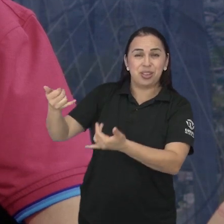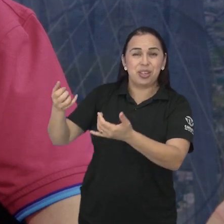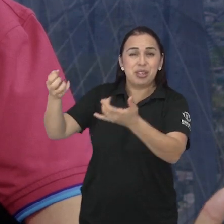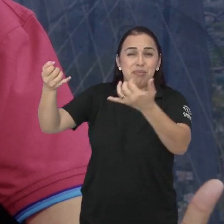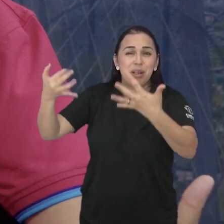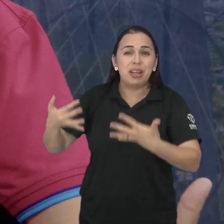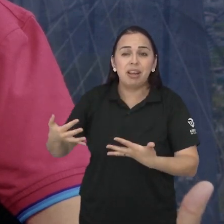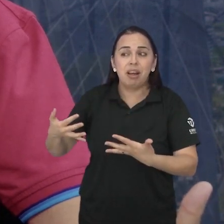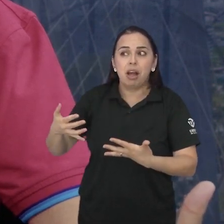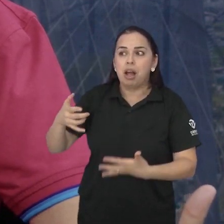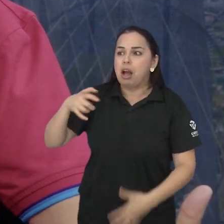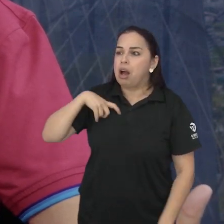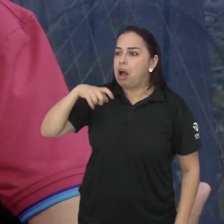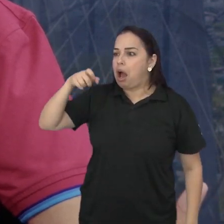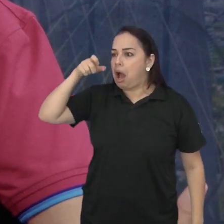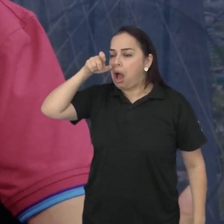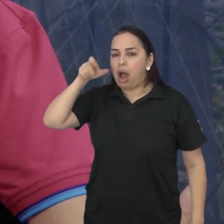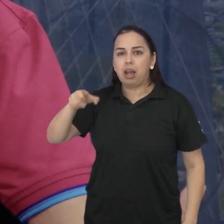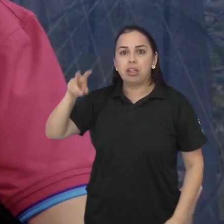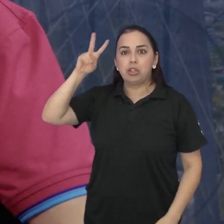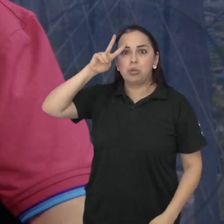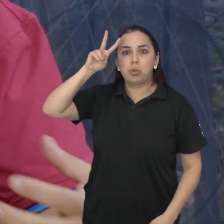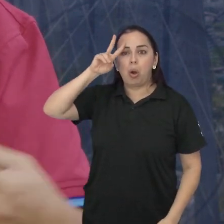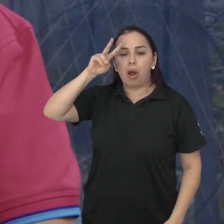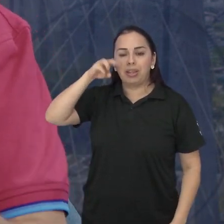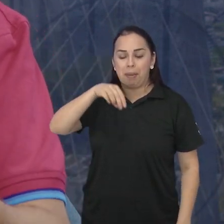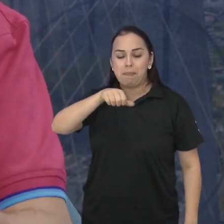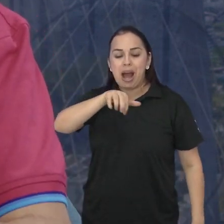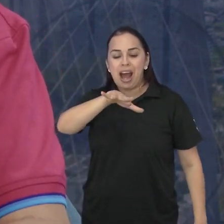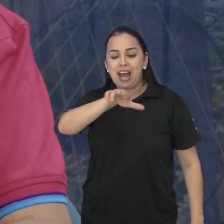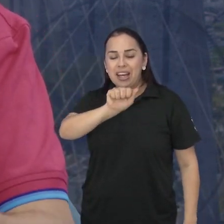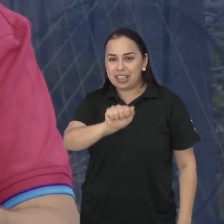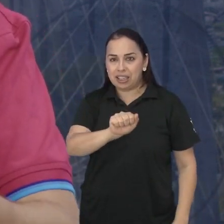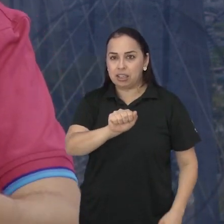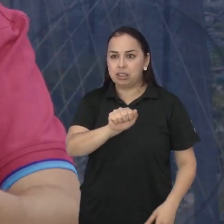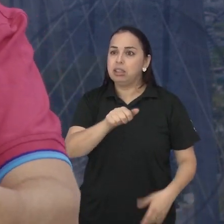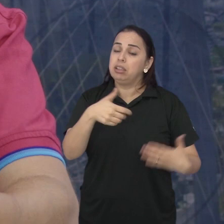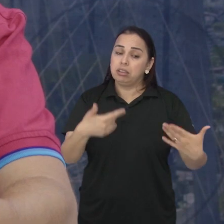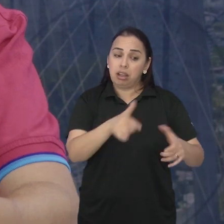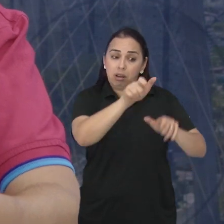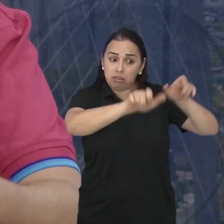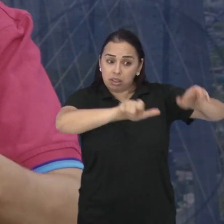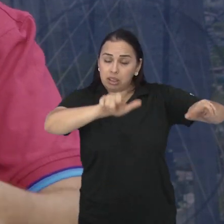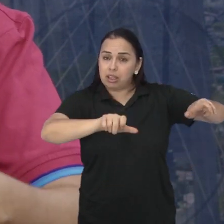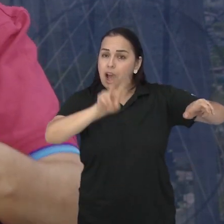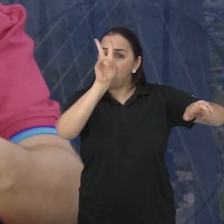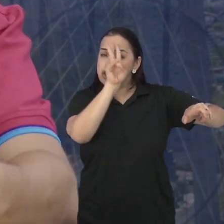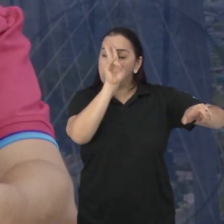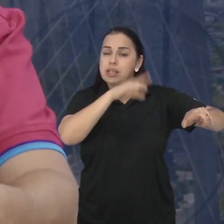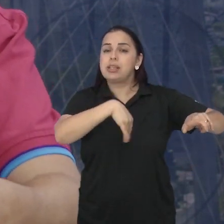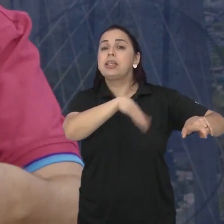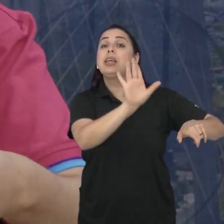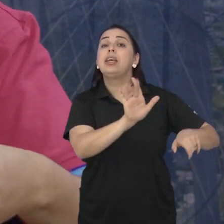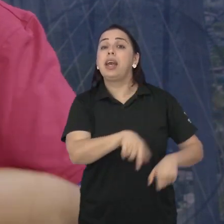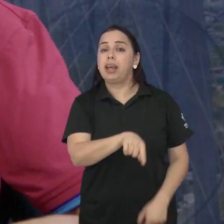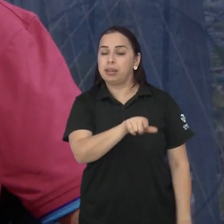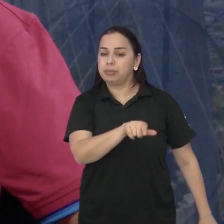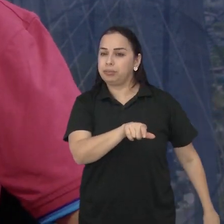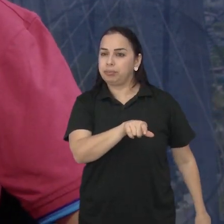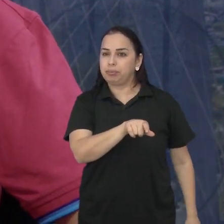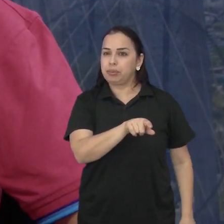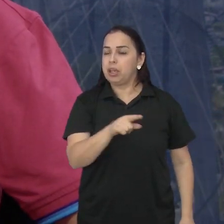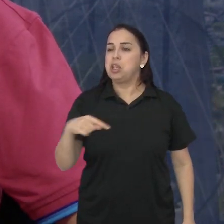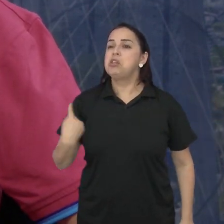dela. E é muito interessante, né, conhecer a história de cada um que está na rua, saber quem é essa pessoa e o